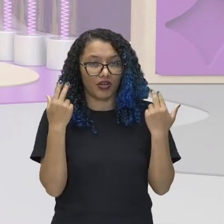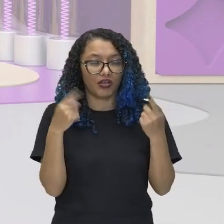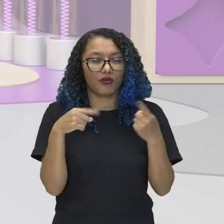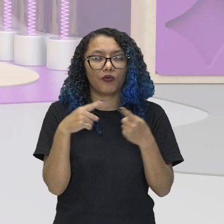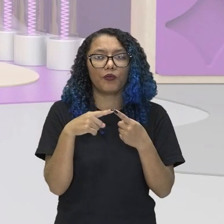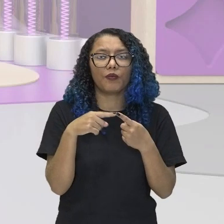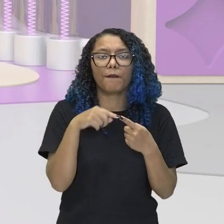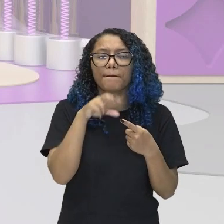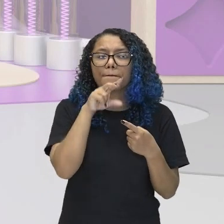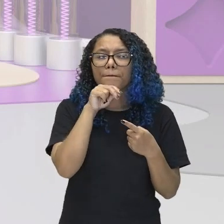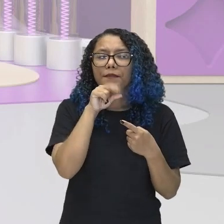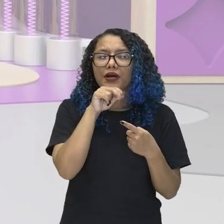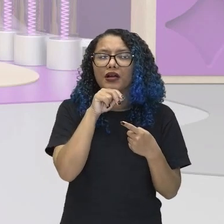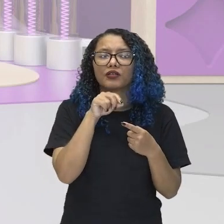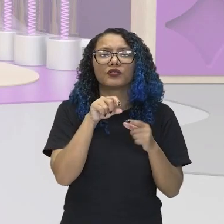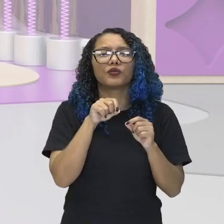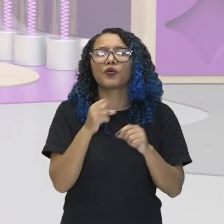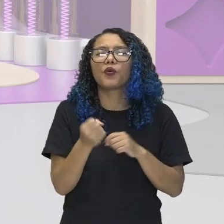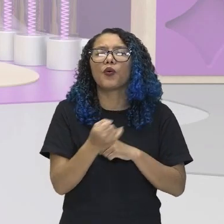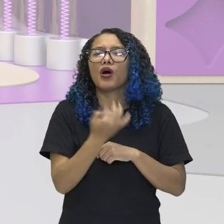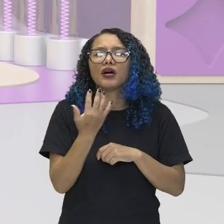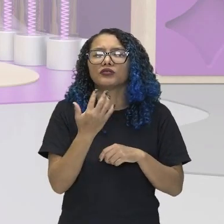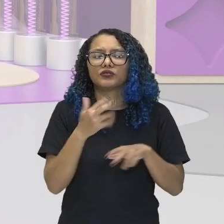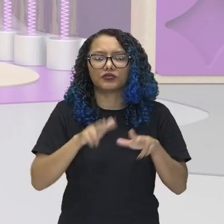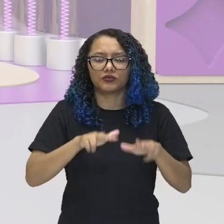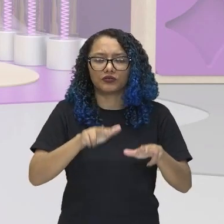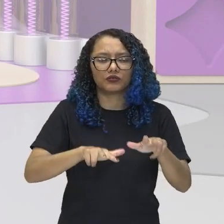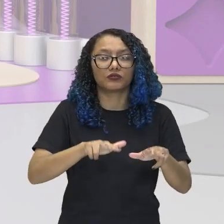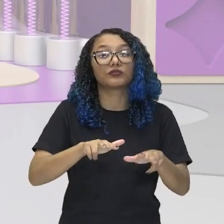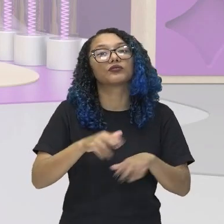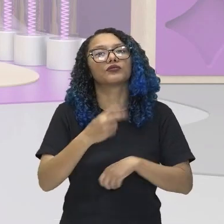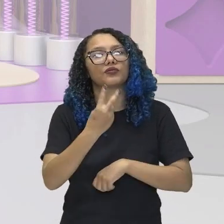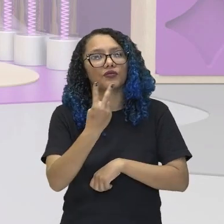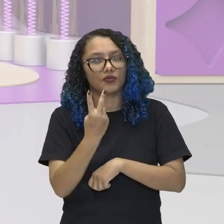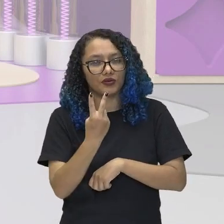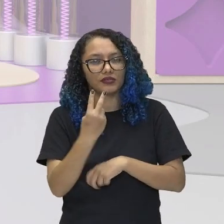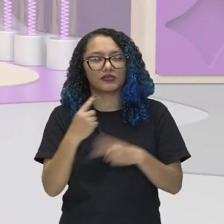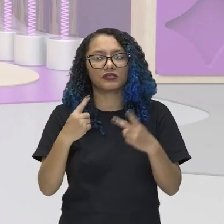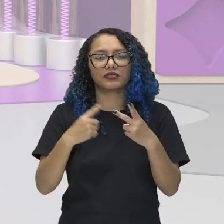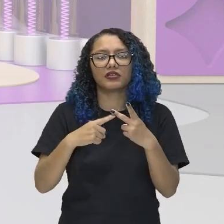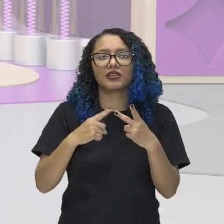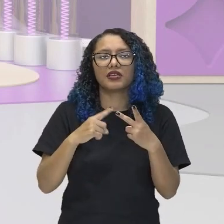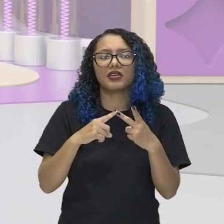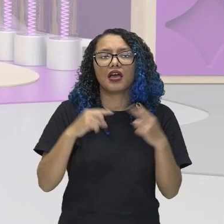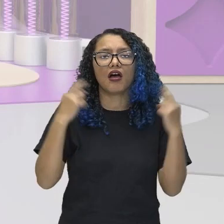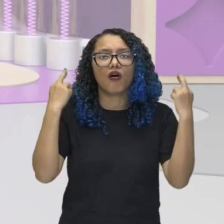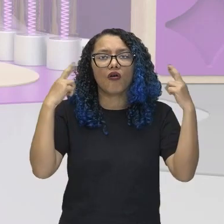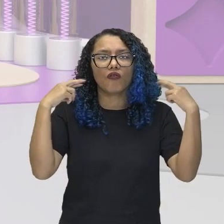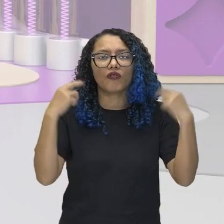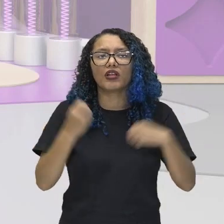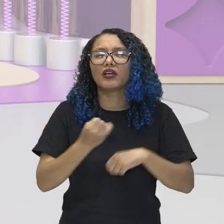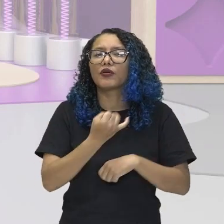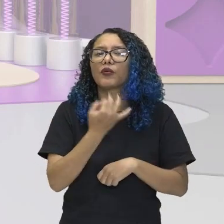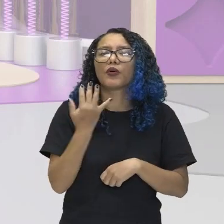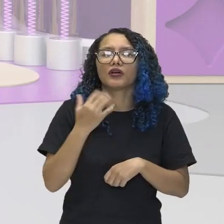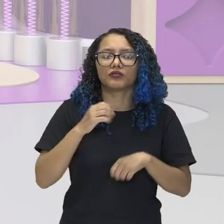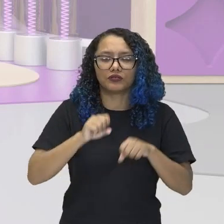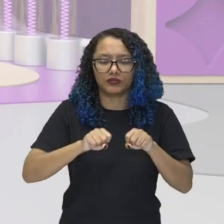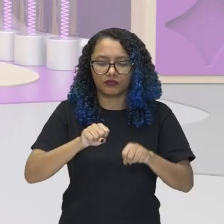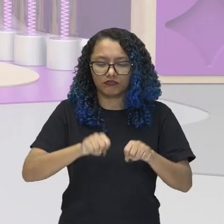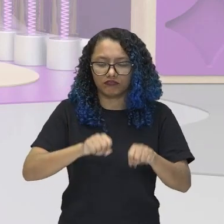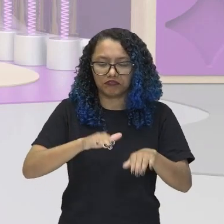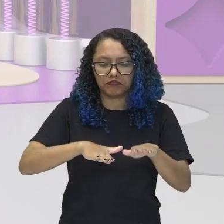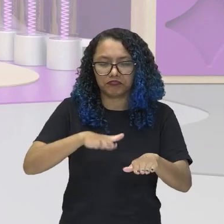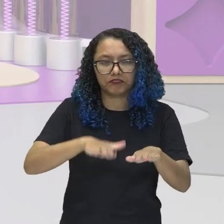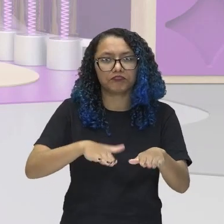possuem 2 membros inferiores, né? E as ovelhas, elas possuem 4 membros